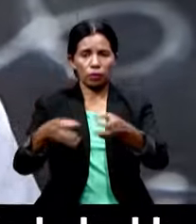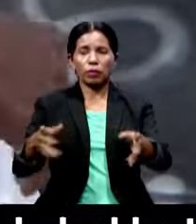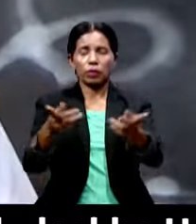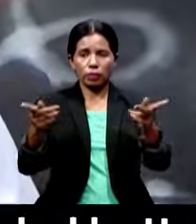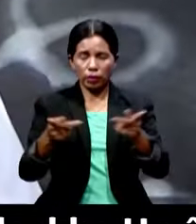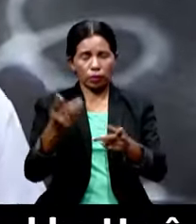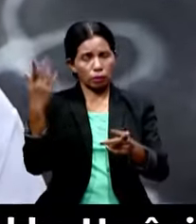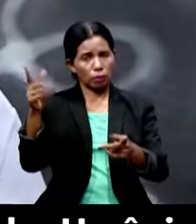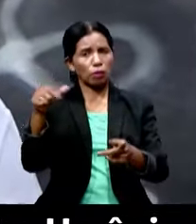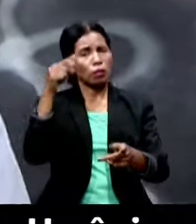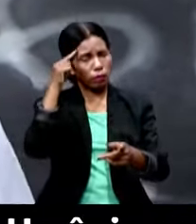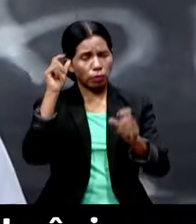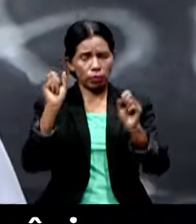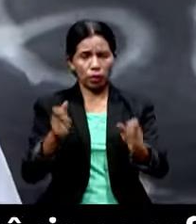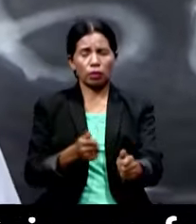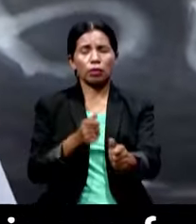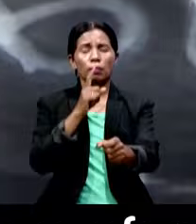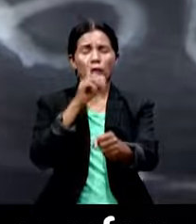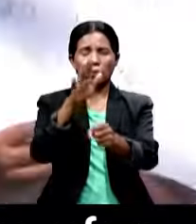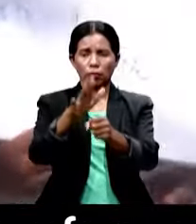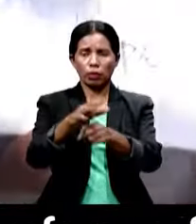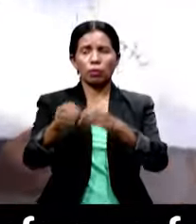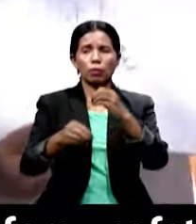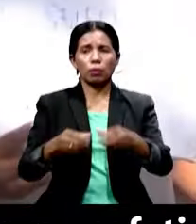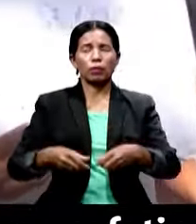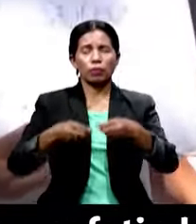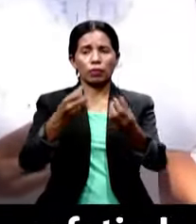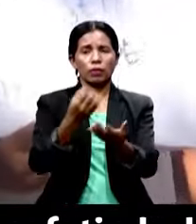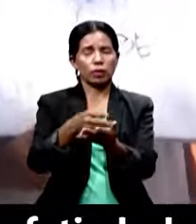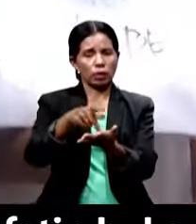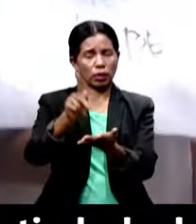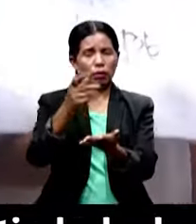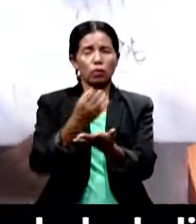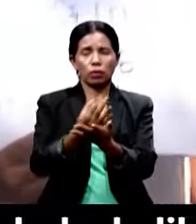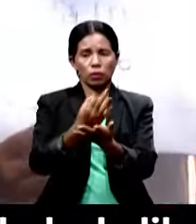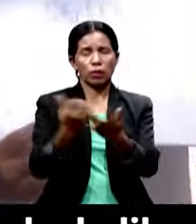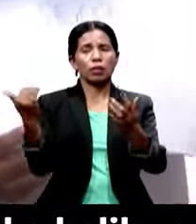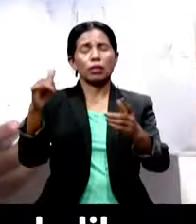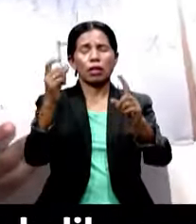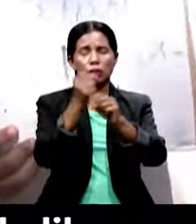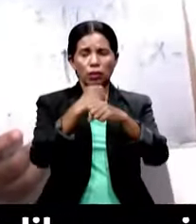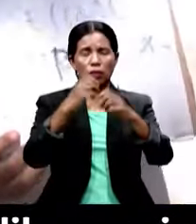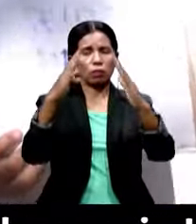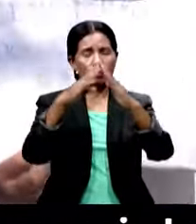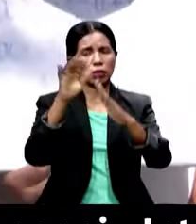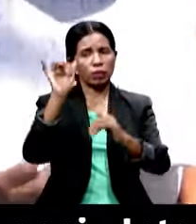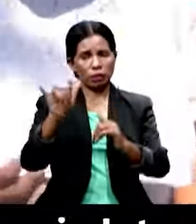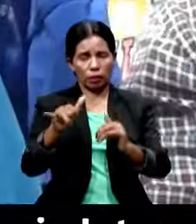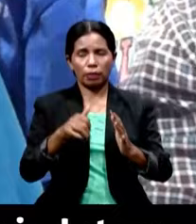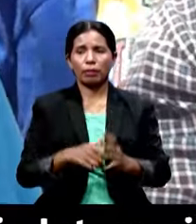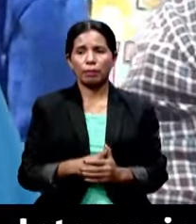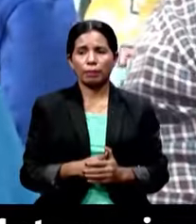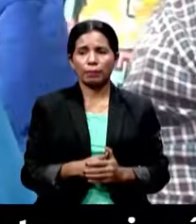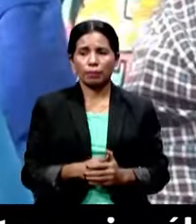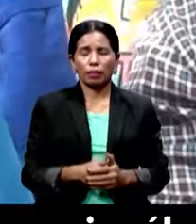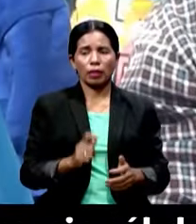mas o governo mos tem que cumpri ulu promessa com a ba recuperação no nebel harifali uma e a faten seluk ho liha la. E a tastolo ne,